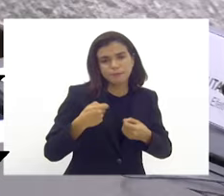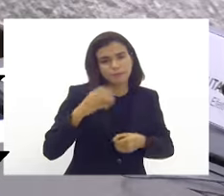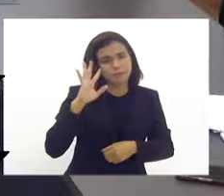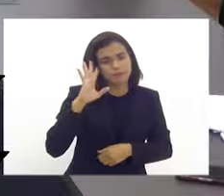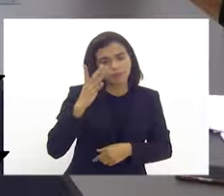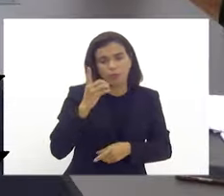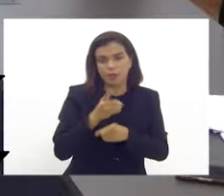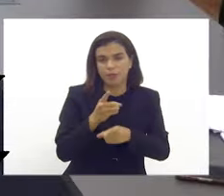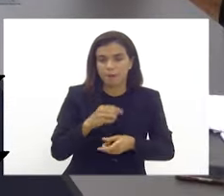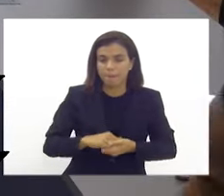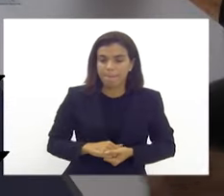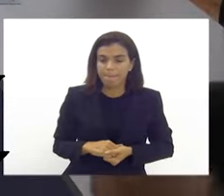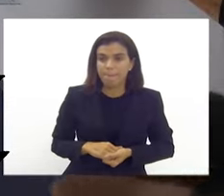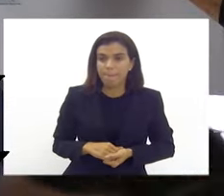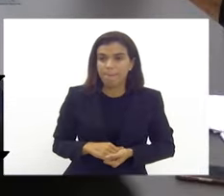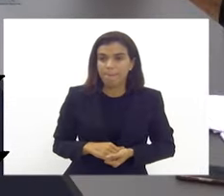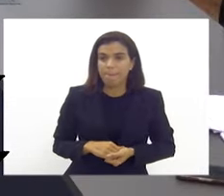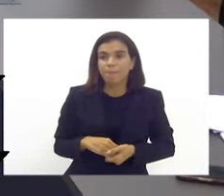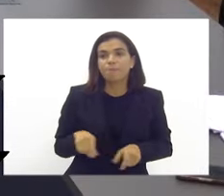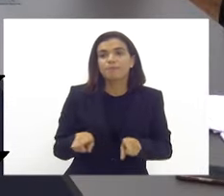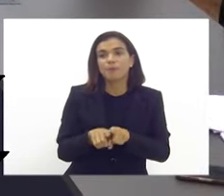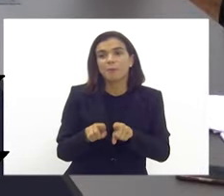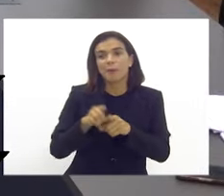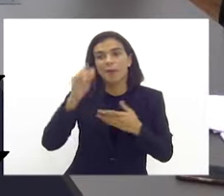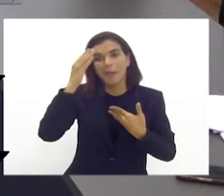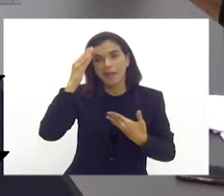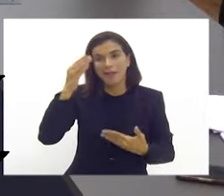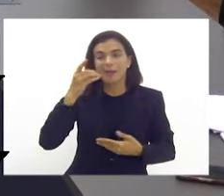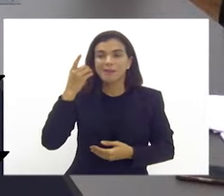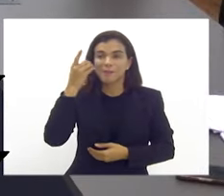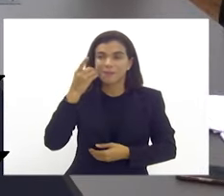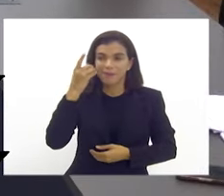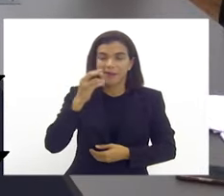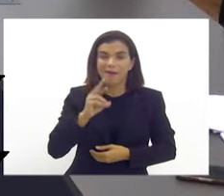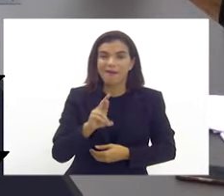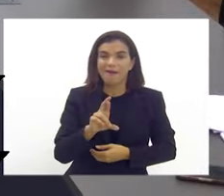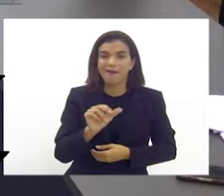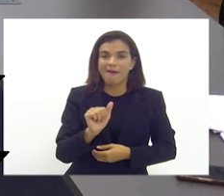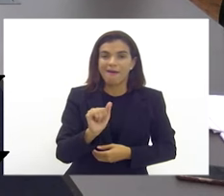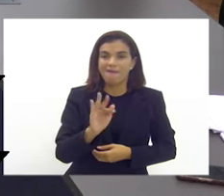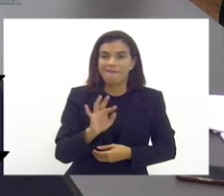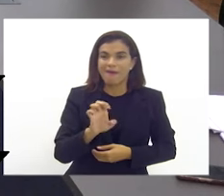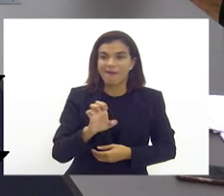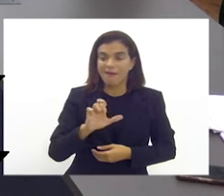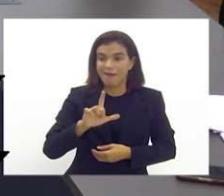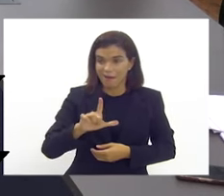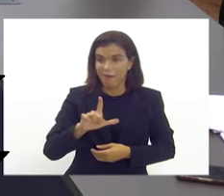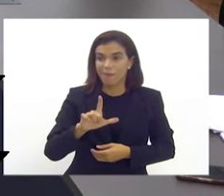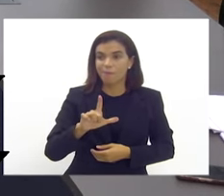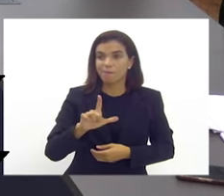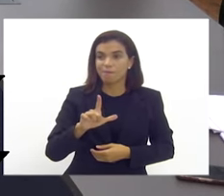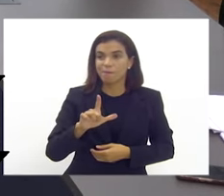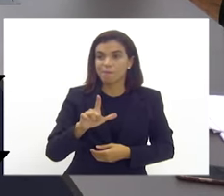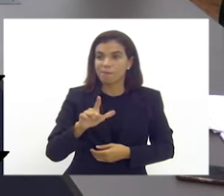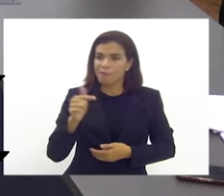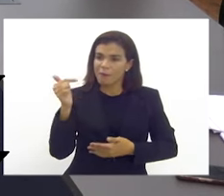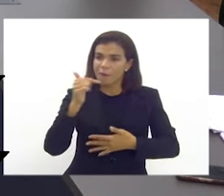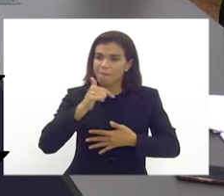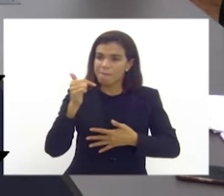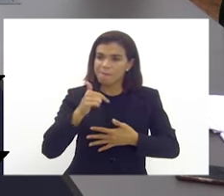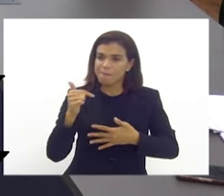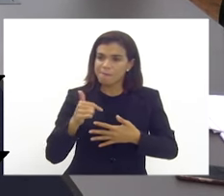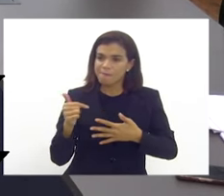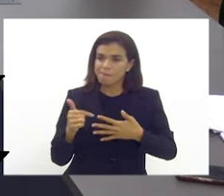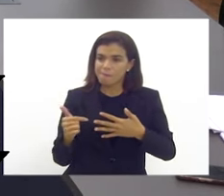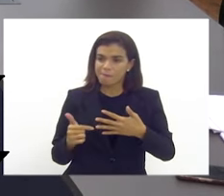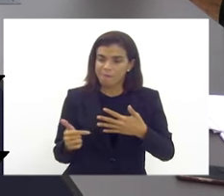solução eu gost gostaria até de agradecer a fala do deputado Rafael nobre que veio pontuar aquilo que já nós ao longo da CPI a